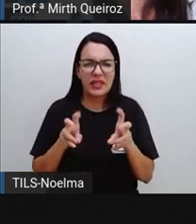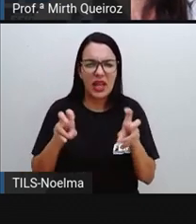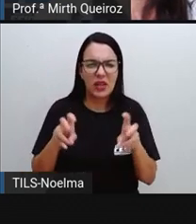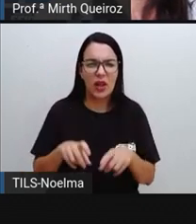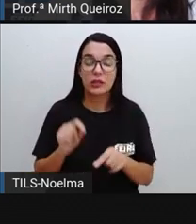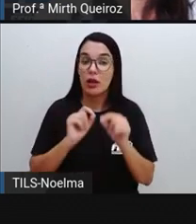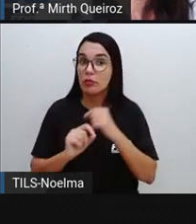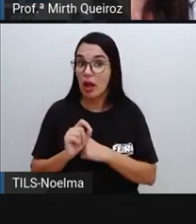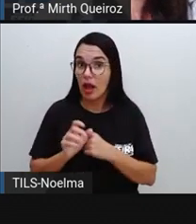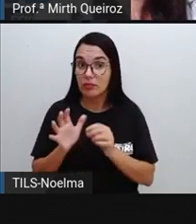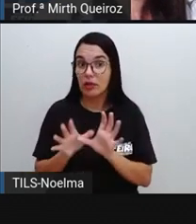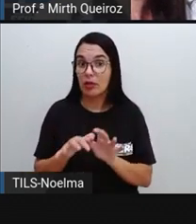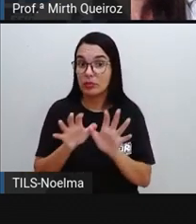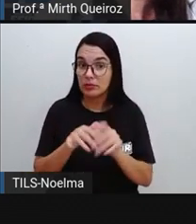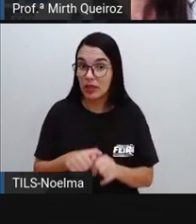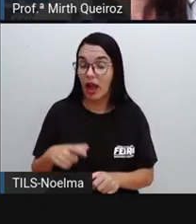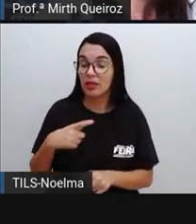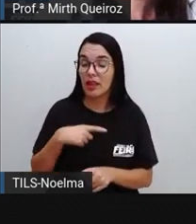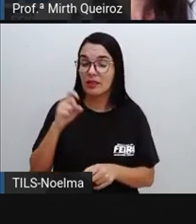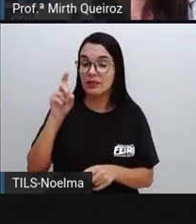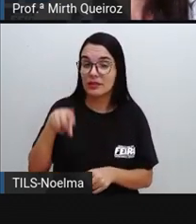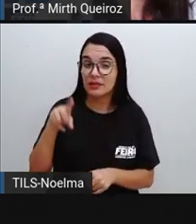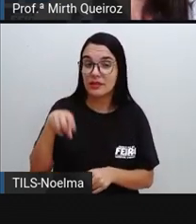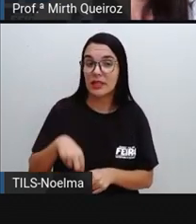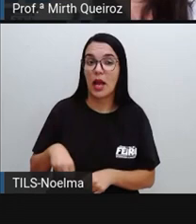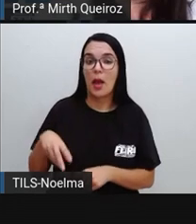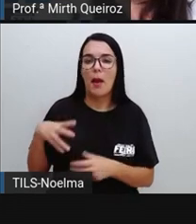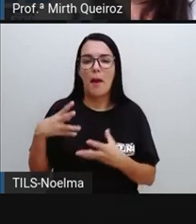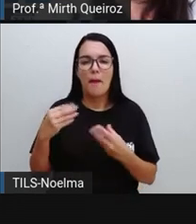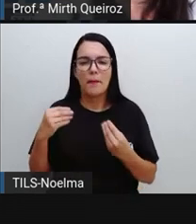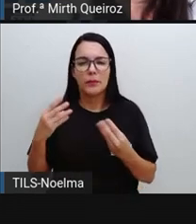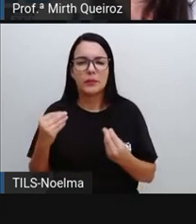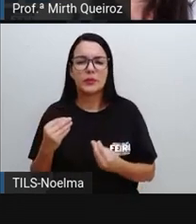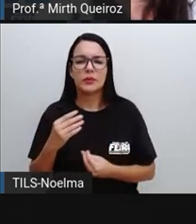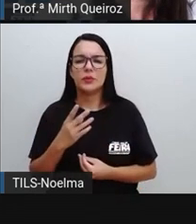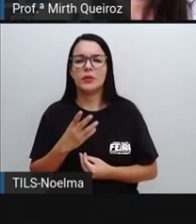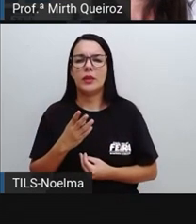são bichos muito incompreendidos. Quanta injustiça!